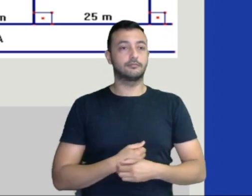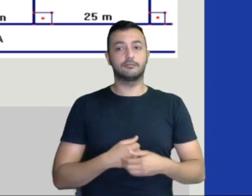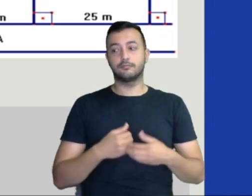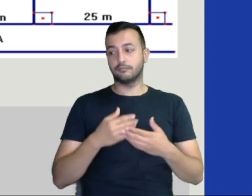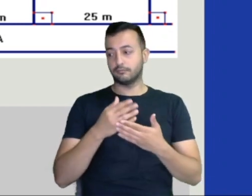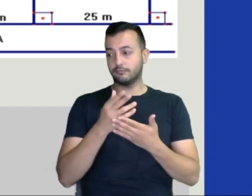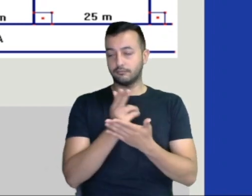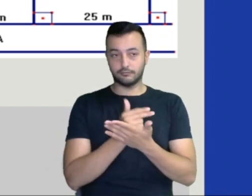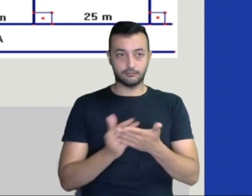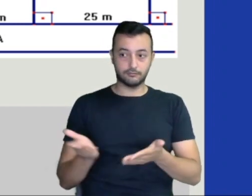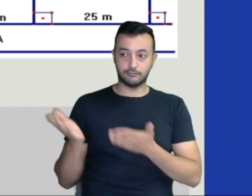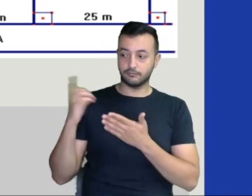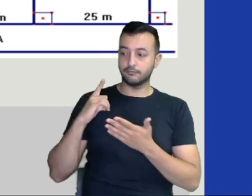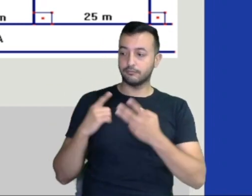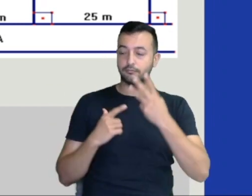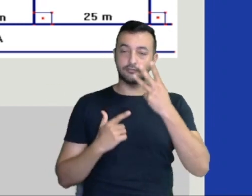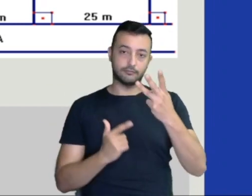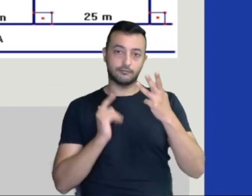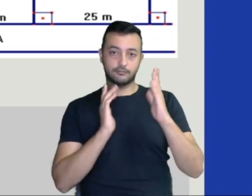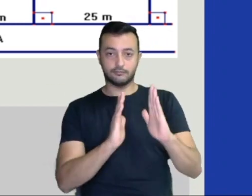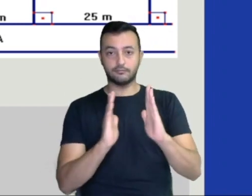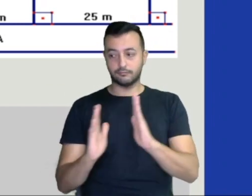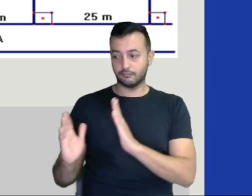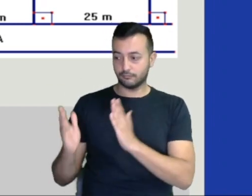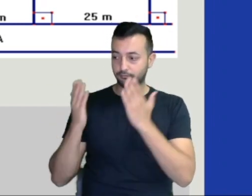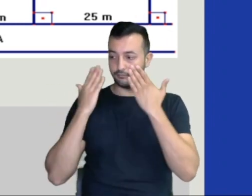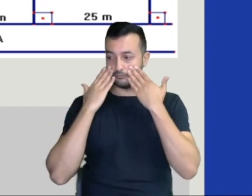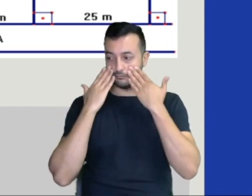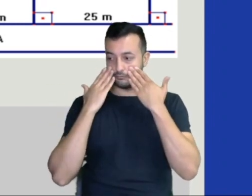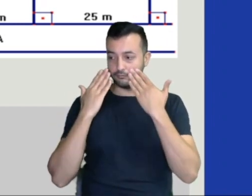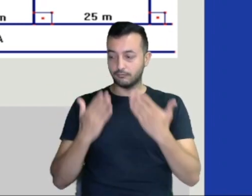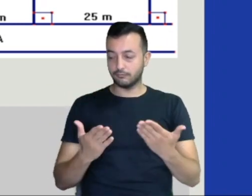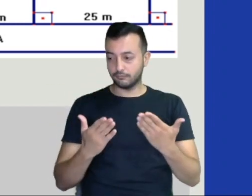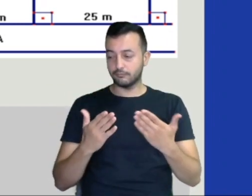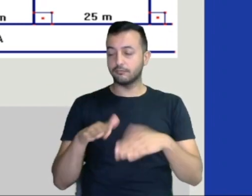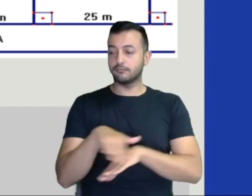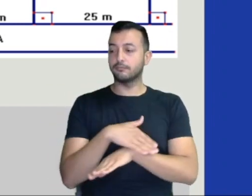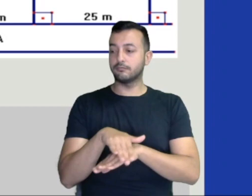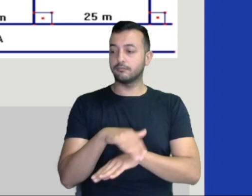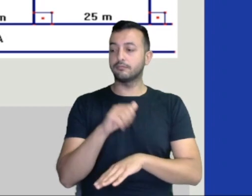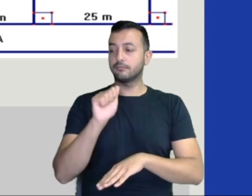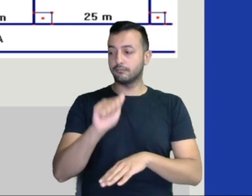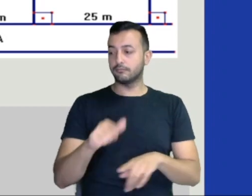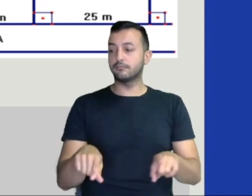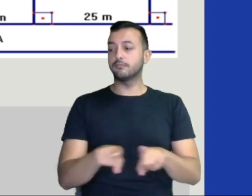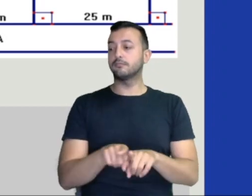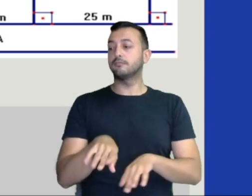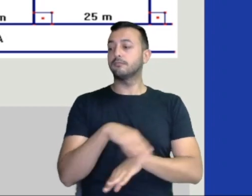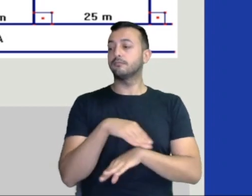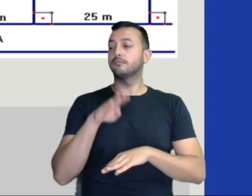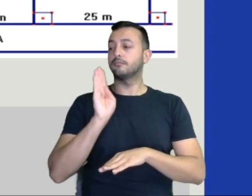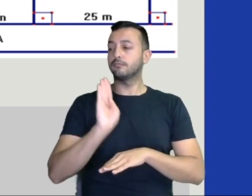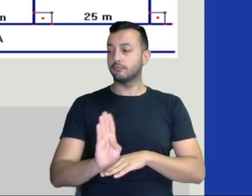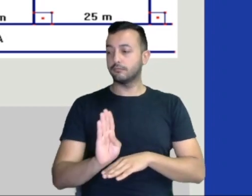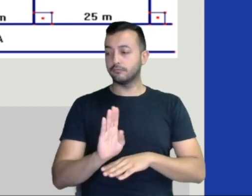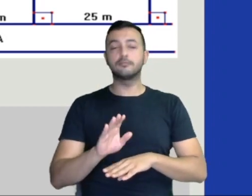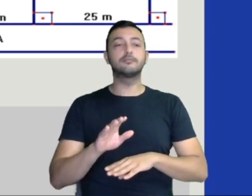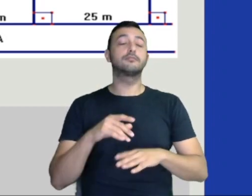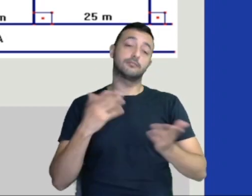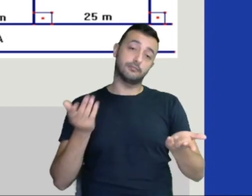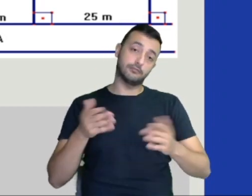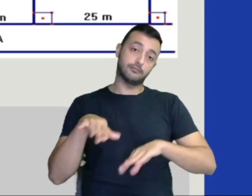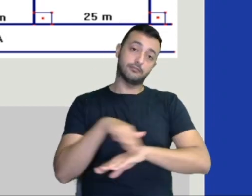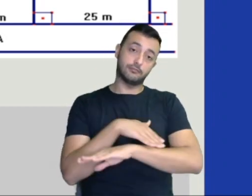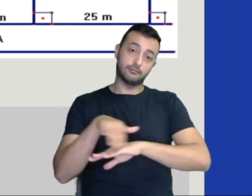A figura ao lado indica 3 lotes de terreno com frente para a rua A e para a rua B. Então, o terreno vai até o